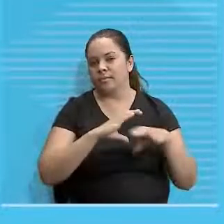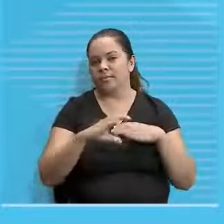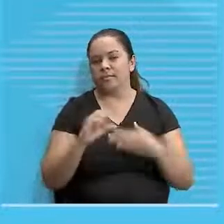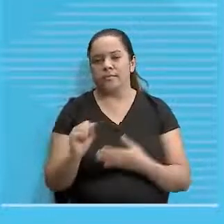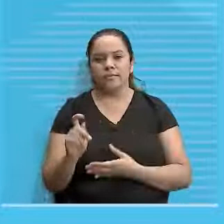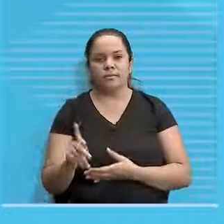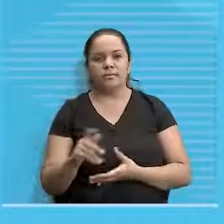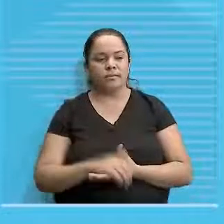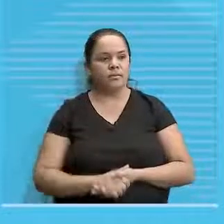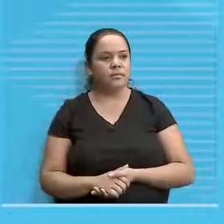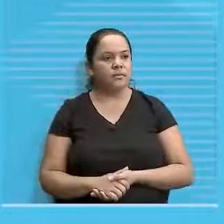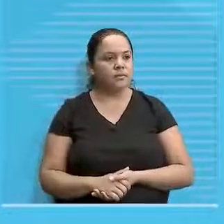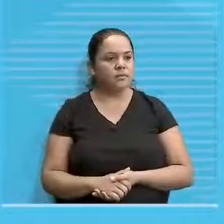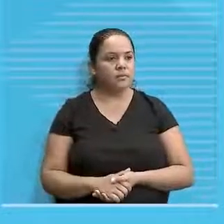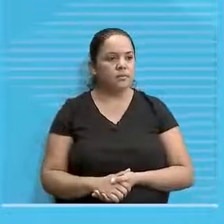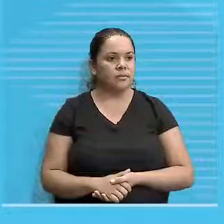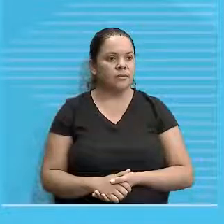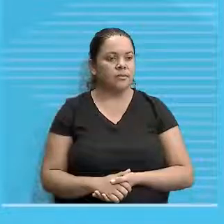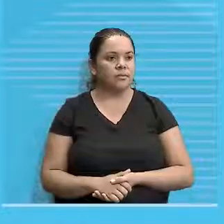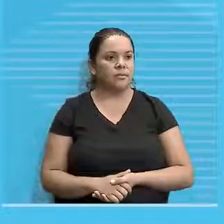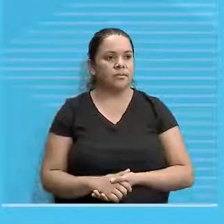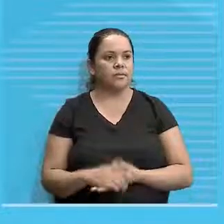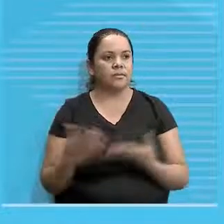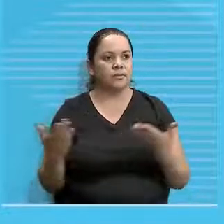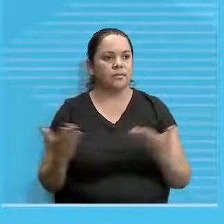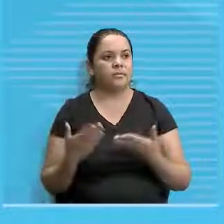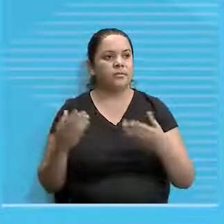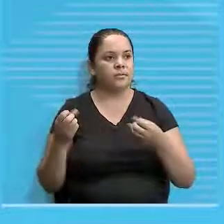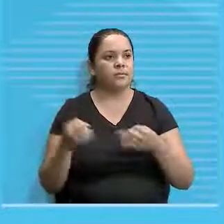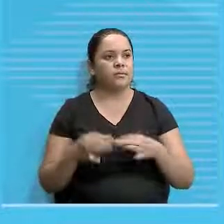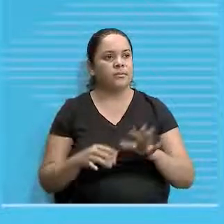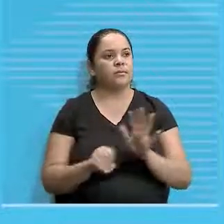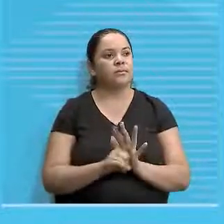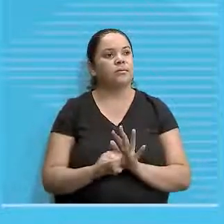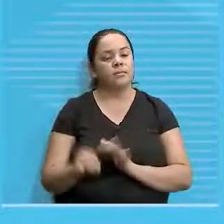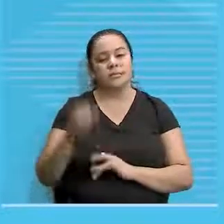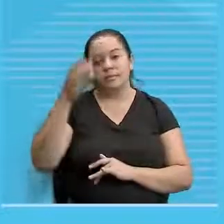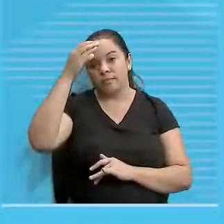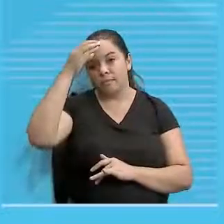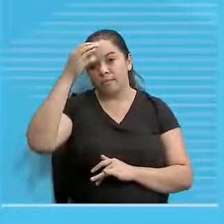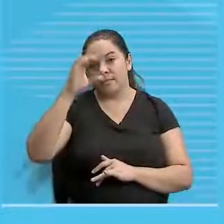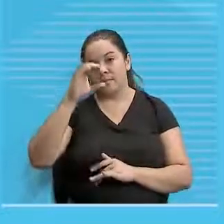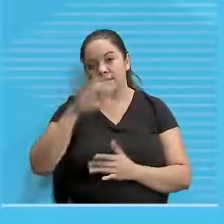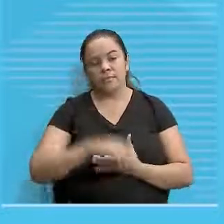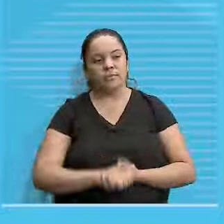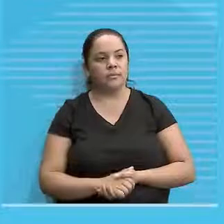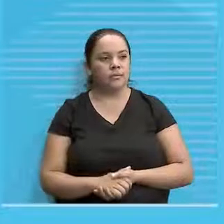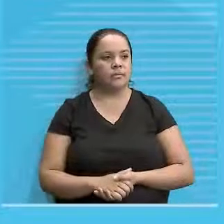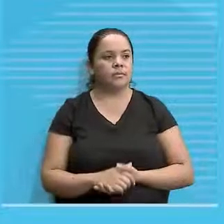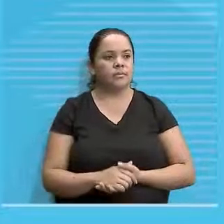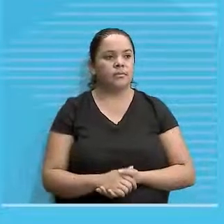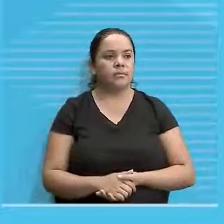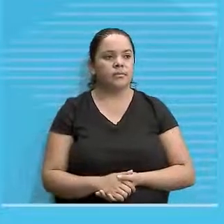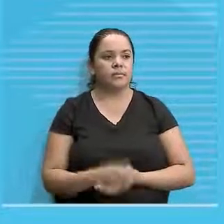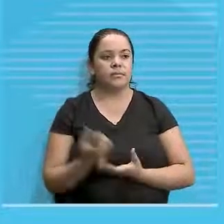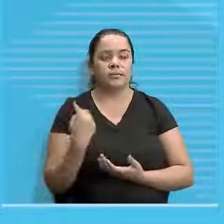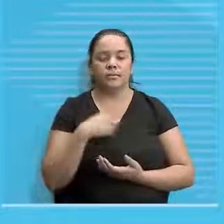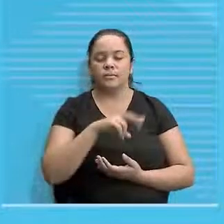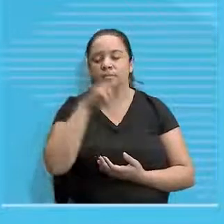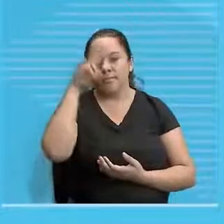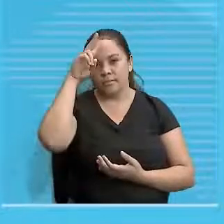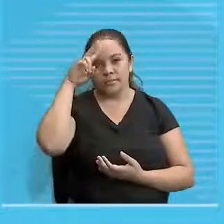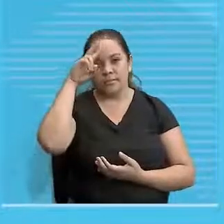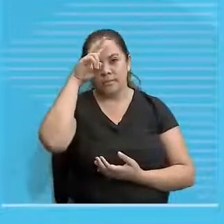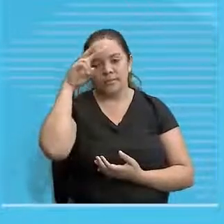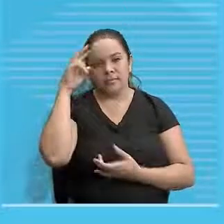olha, eu tô falando aqui já sobre identidade cultural, em que a nossa história, o local que a